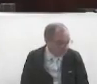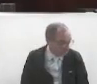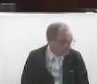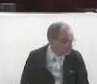E aí